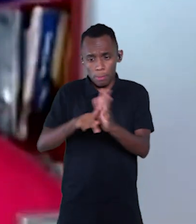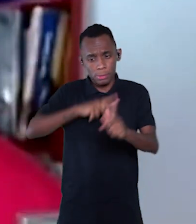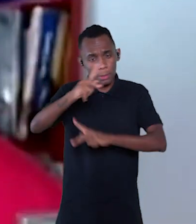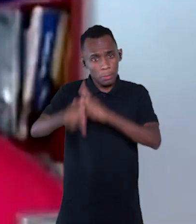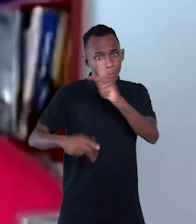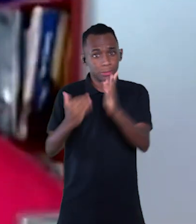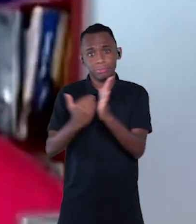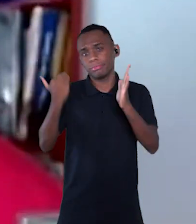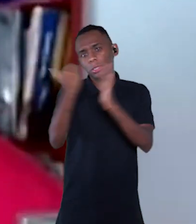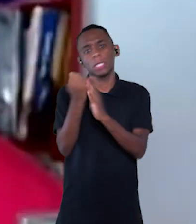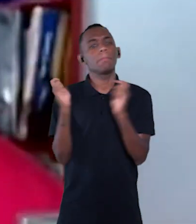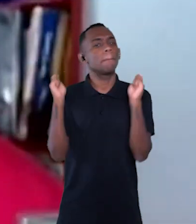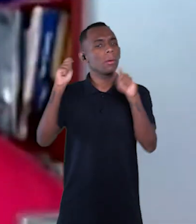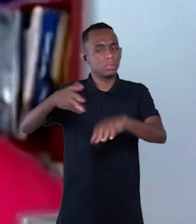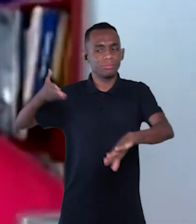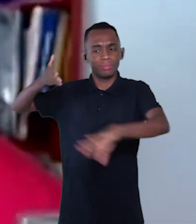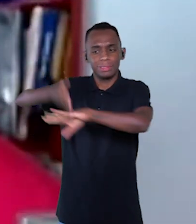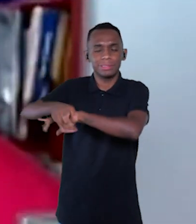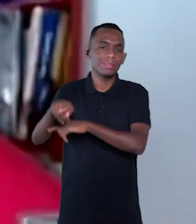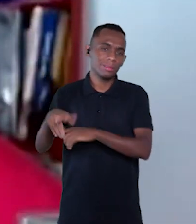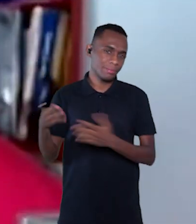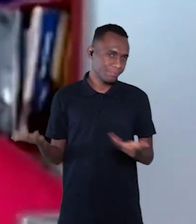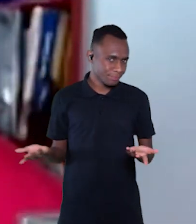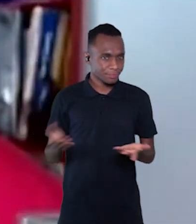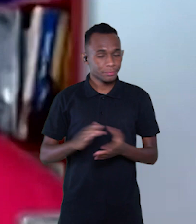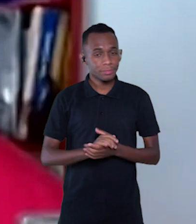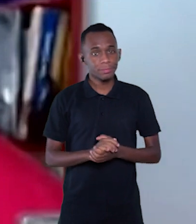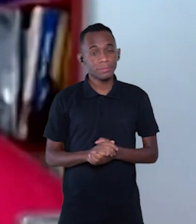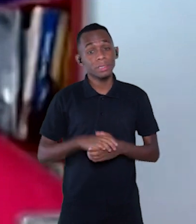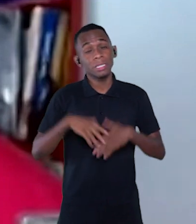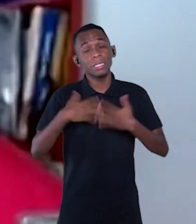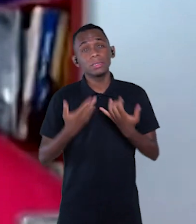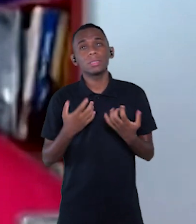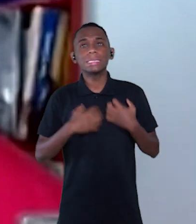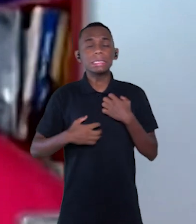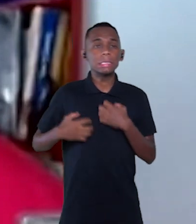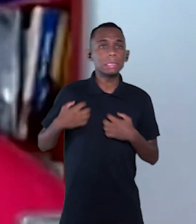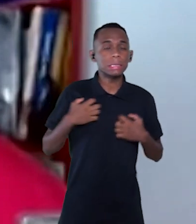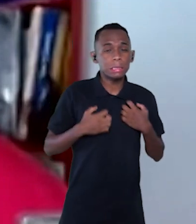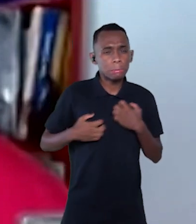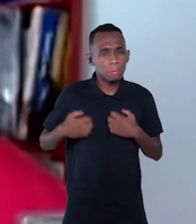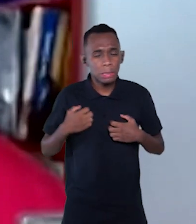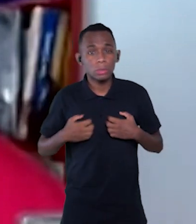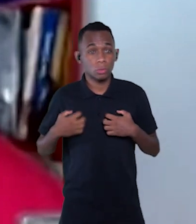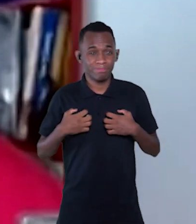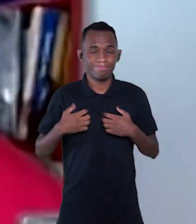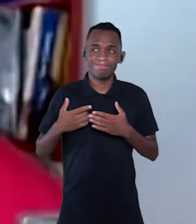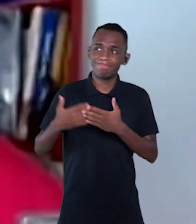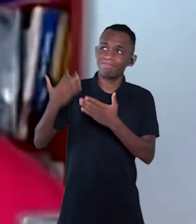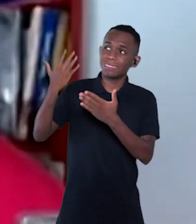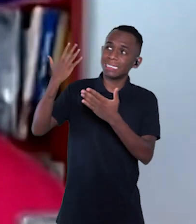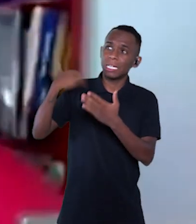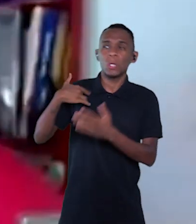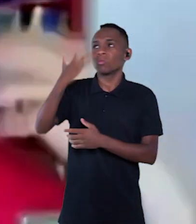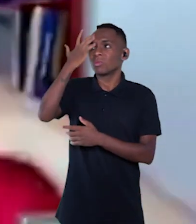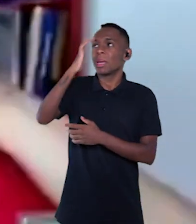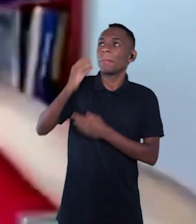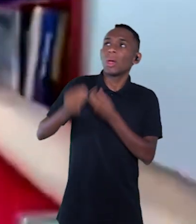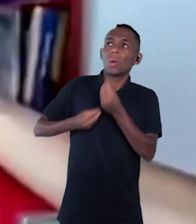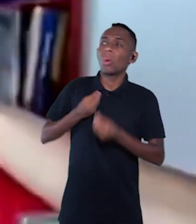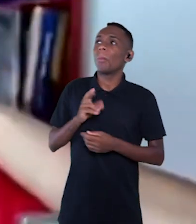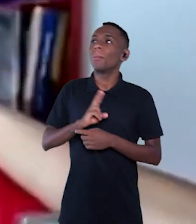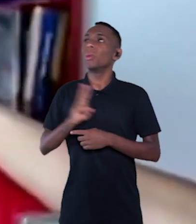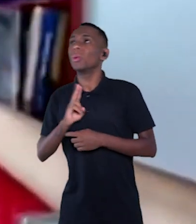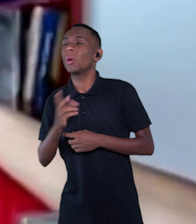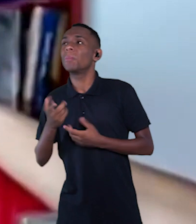curso de medicina. Talvez seja esse incômodo que na época eu não sabia nomear, não